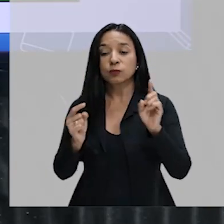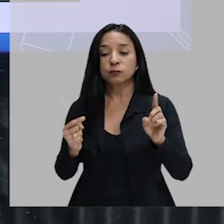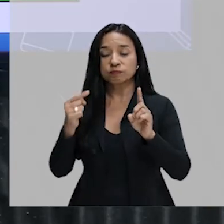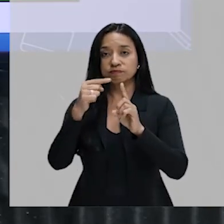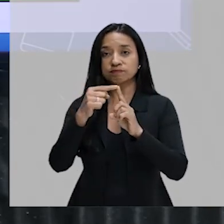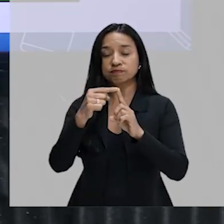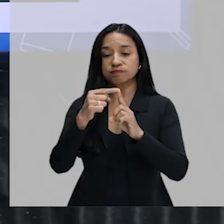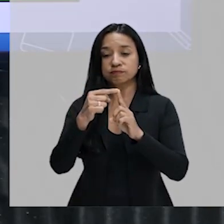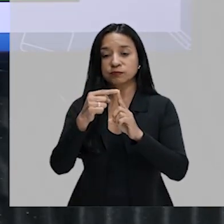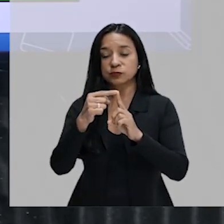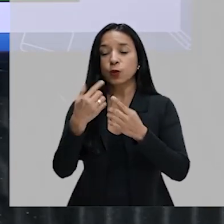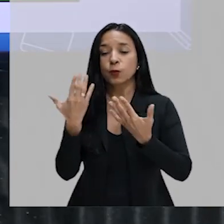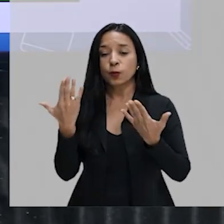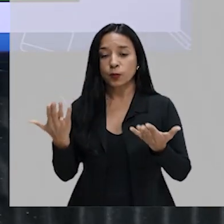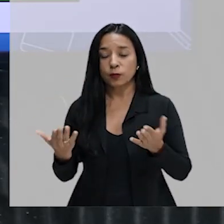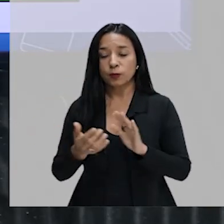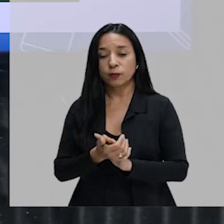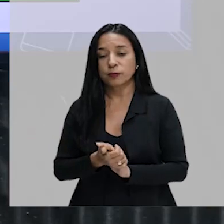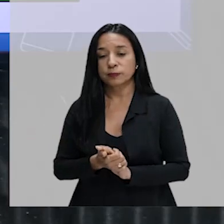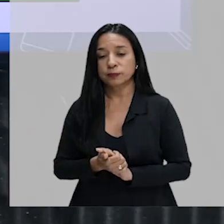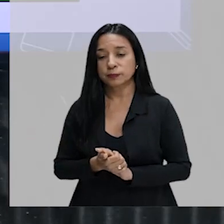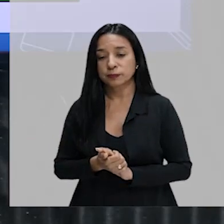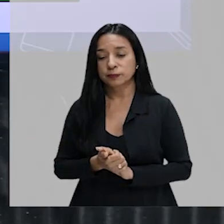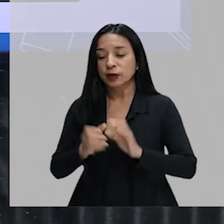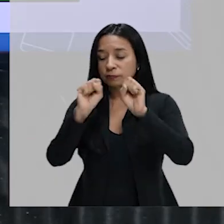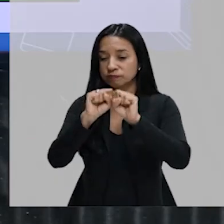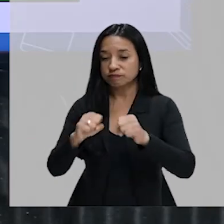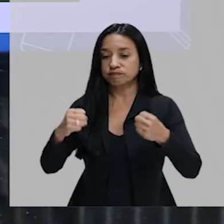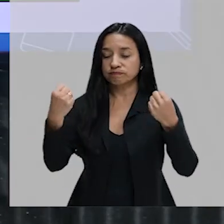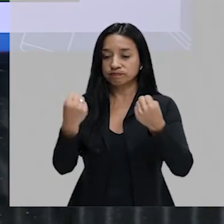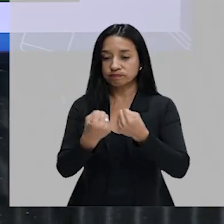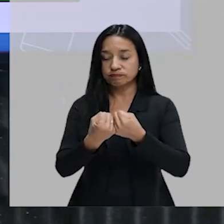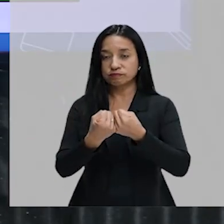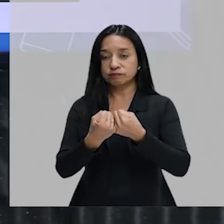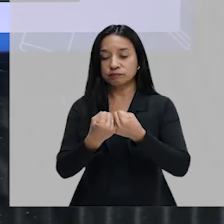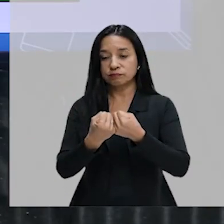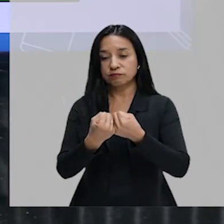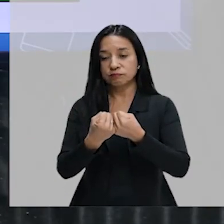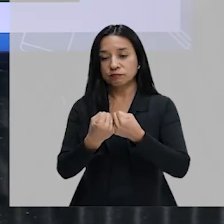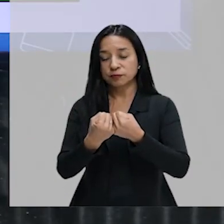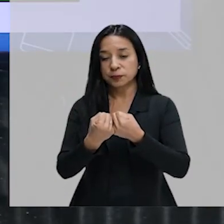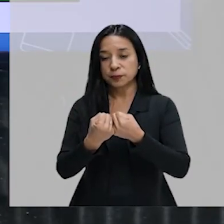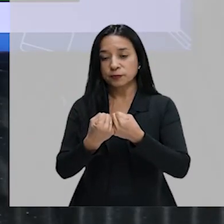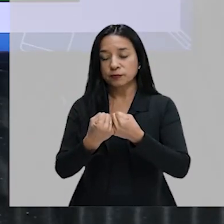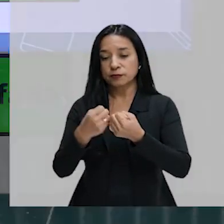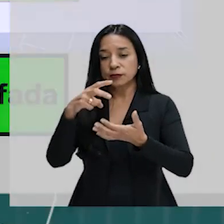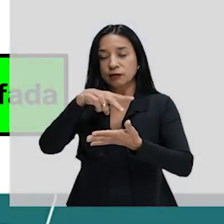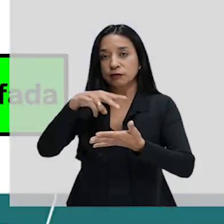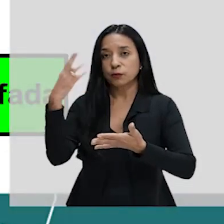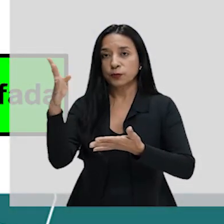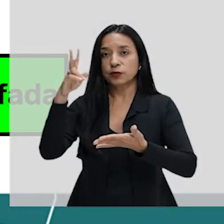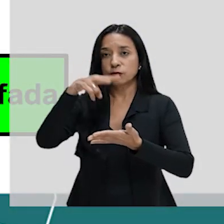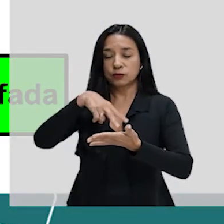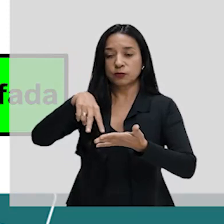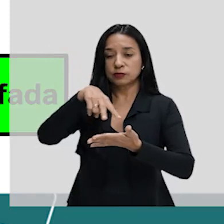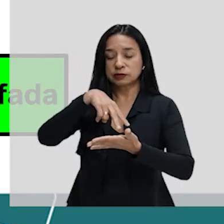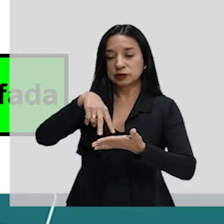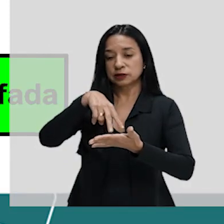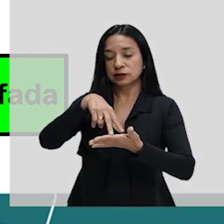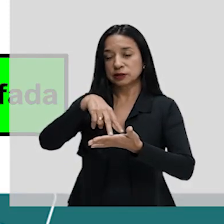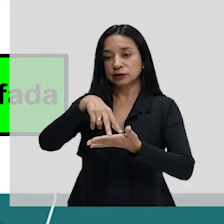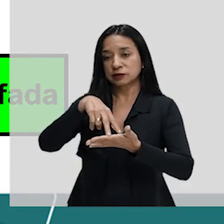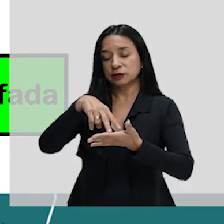o mal de Parkinson, o mal de Alzheimer, deficiência sensorial ou motora.